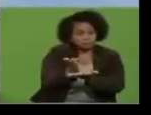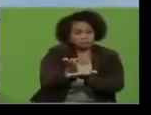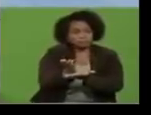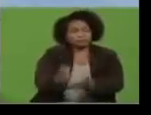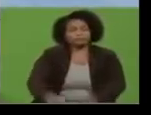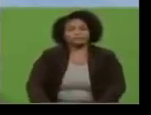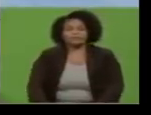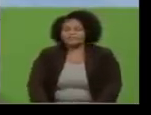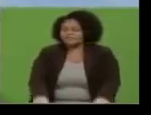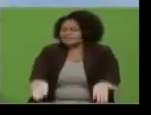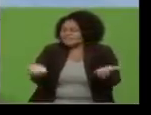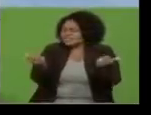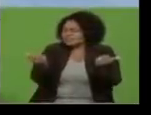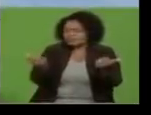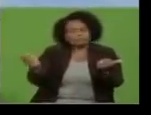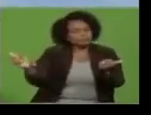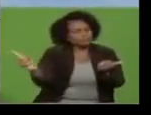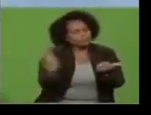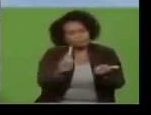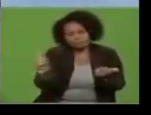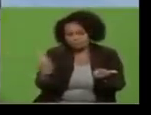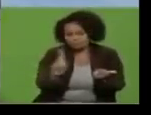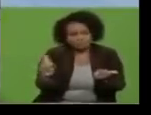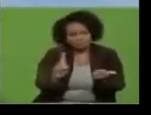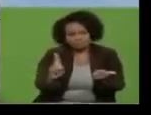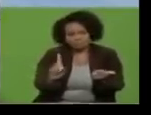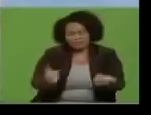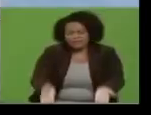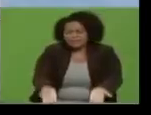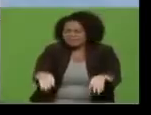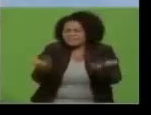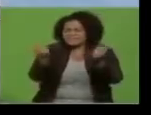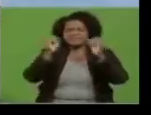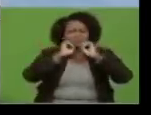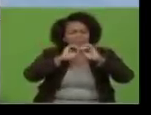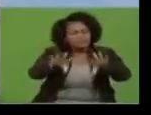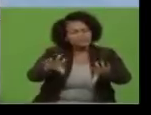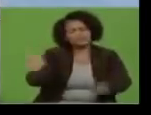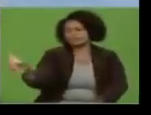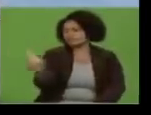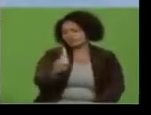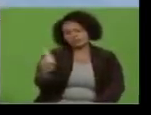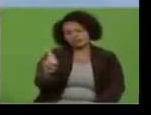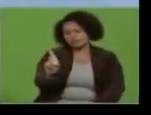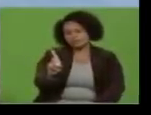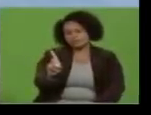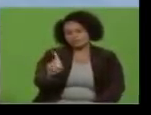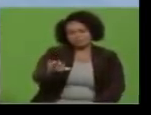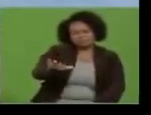não foi fácil, nem é fácil de ser anunciada, não foi ligeira.